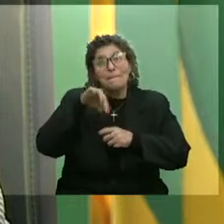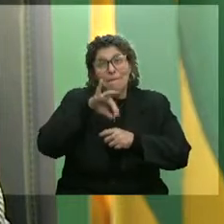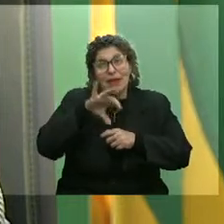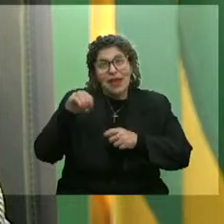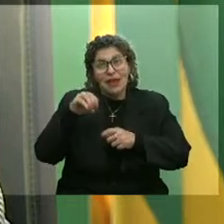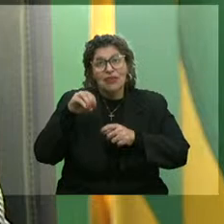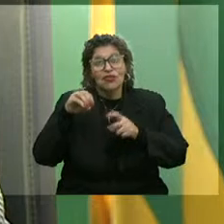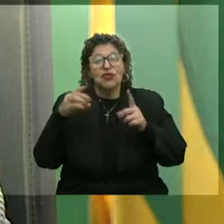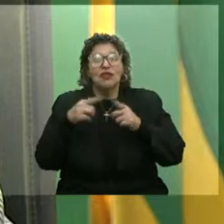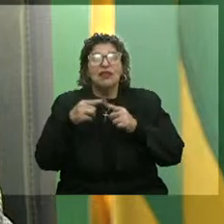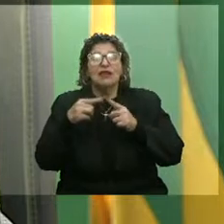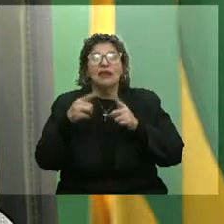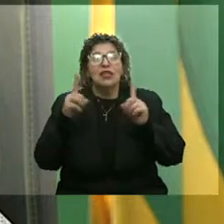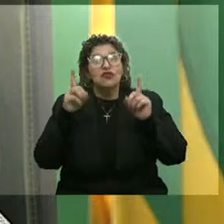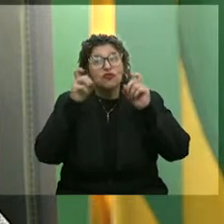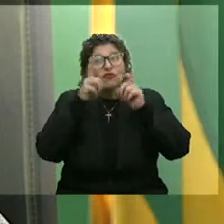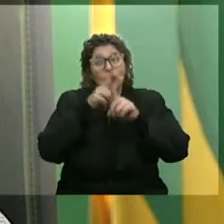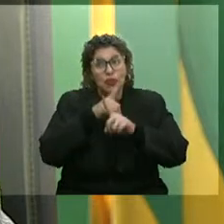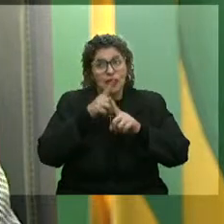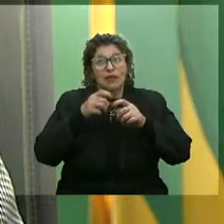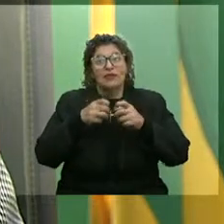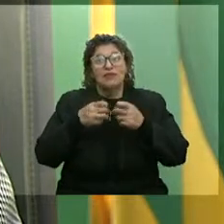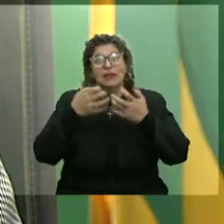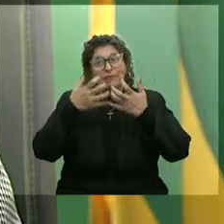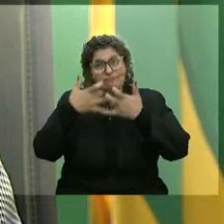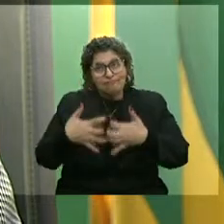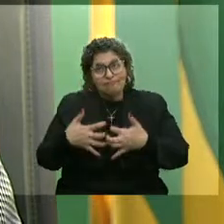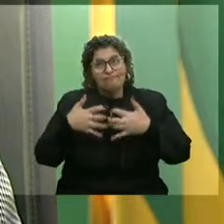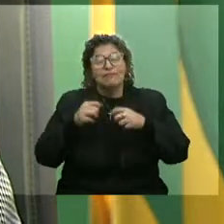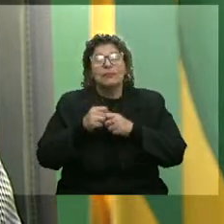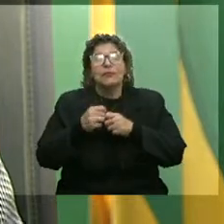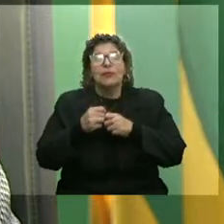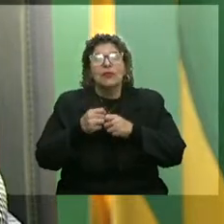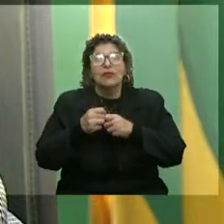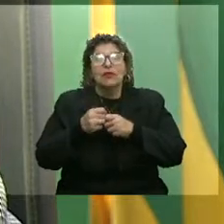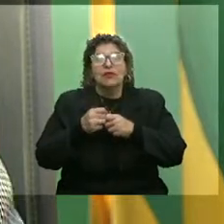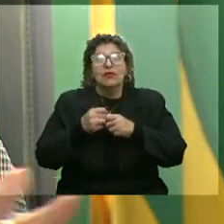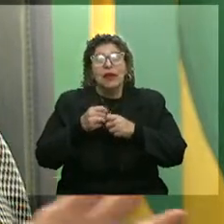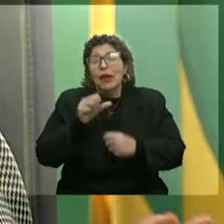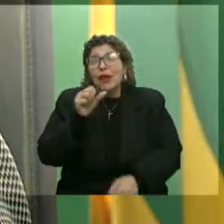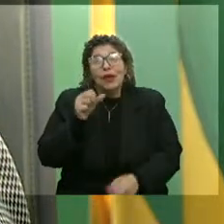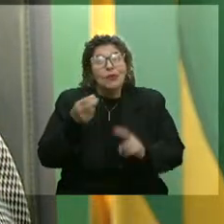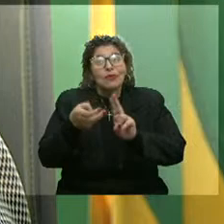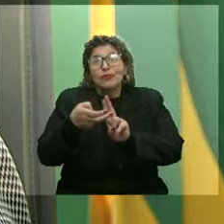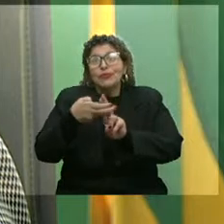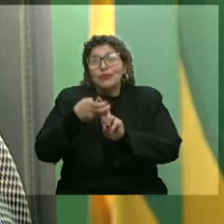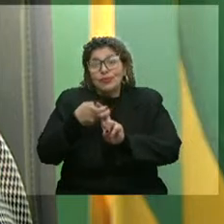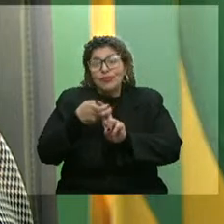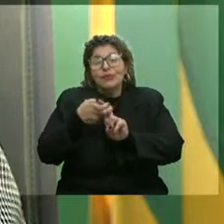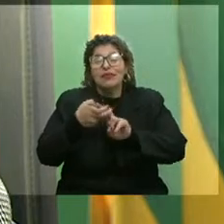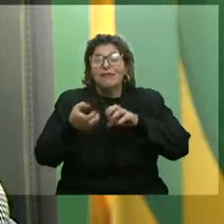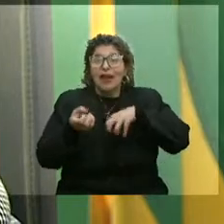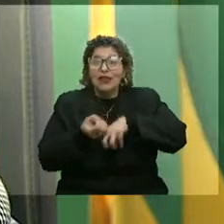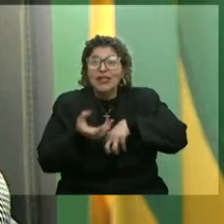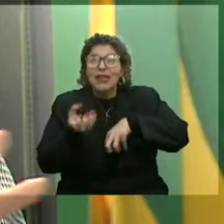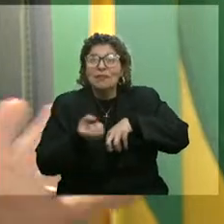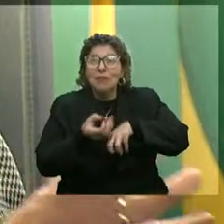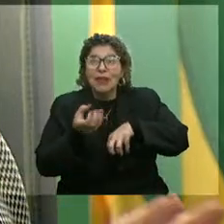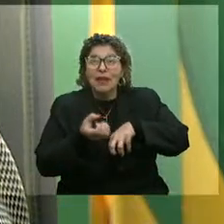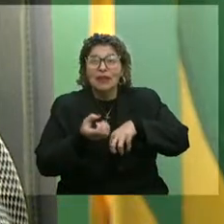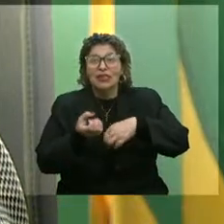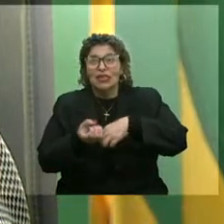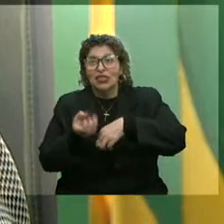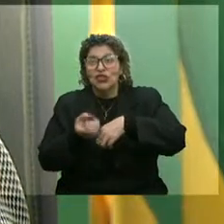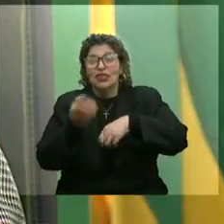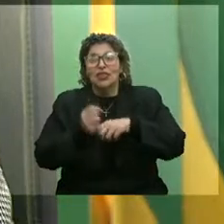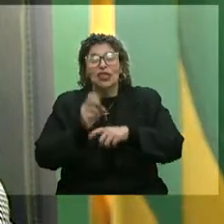deixou isso muito claro. Depois que entra, é o SUS que faz transplante, é o SUS que cuida